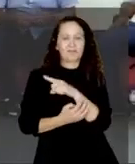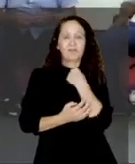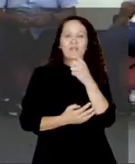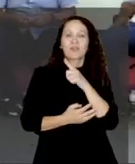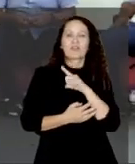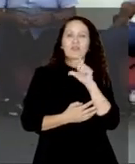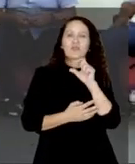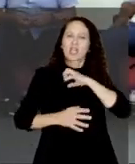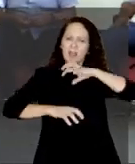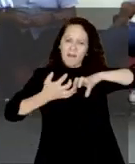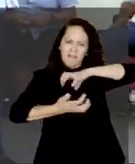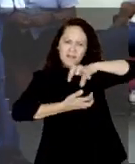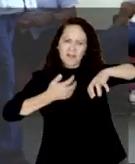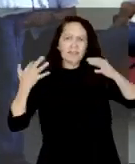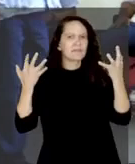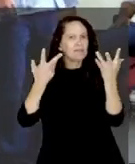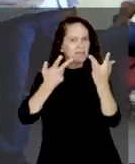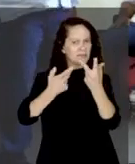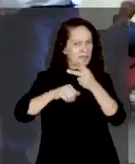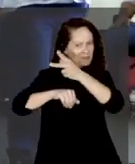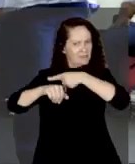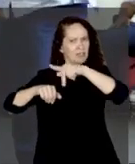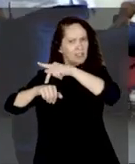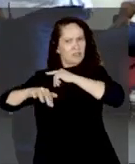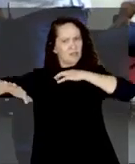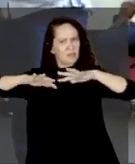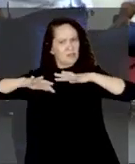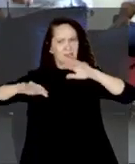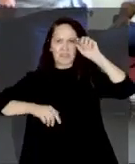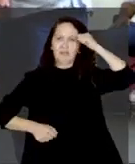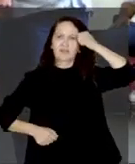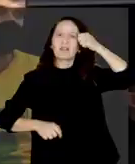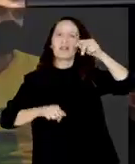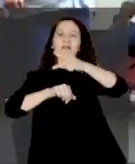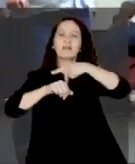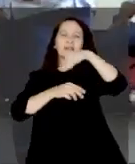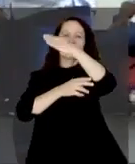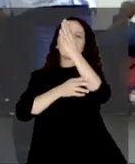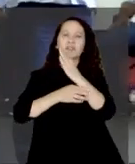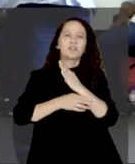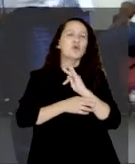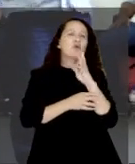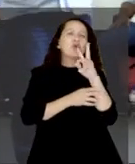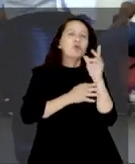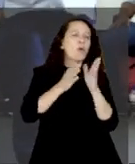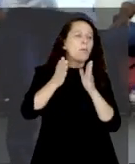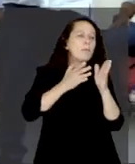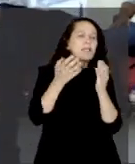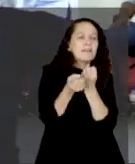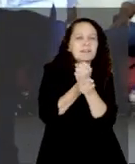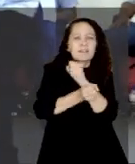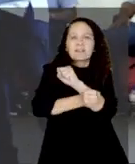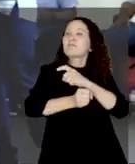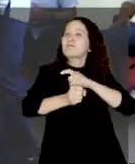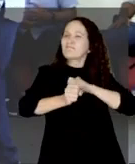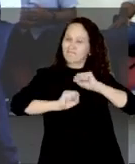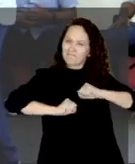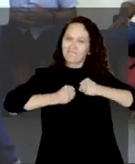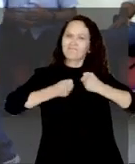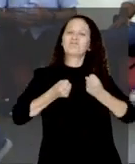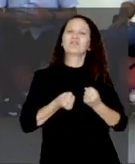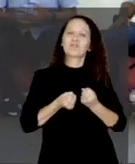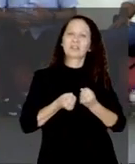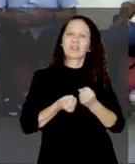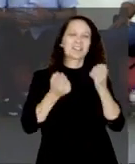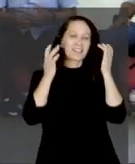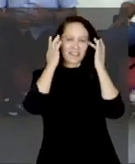da luta das pessoas que, como Marighella, morreram para garantir que o restante do povo